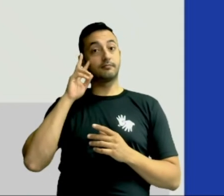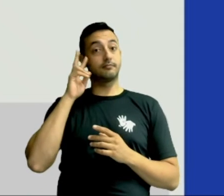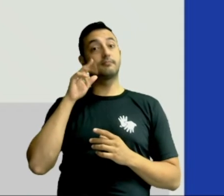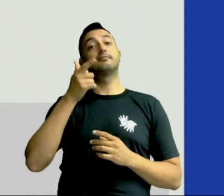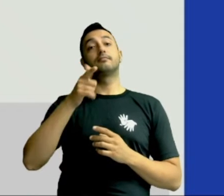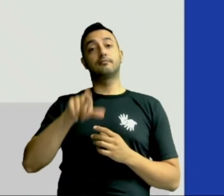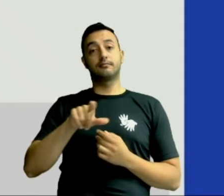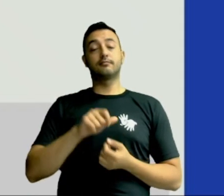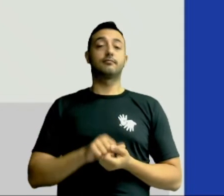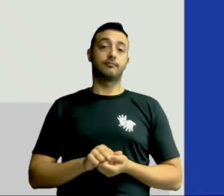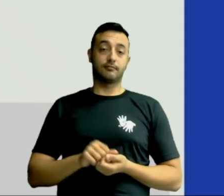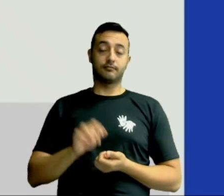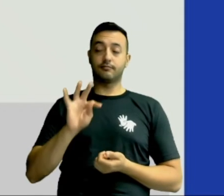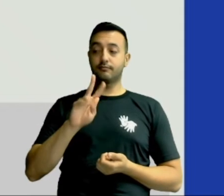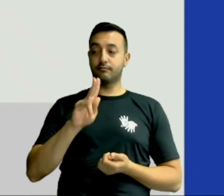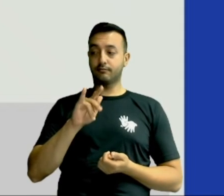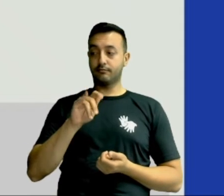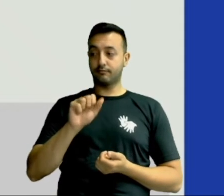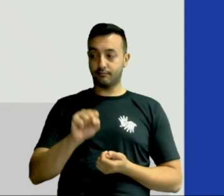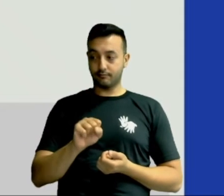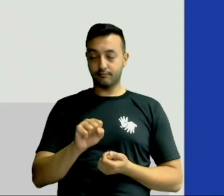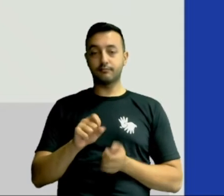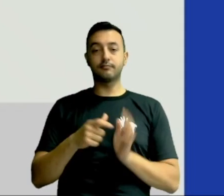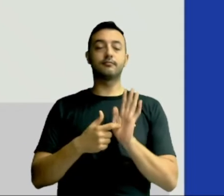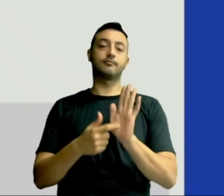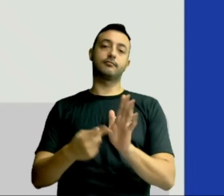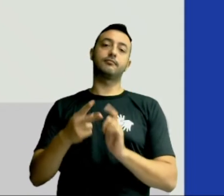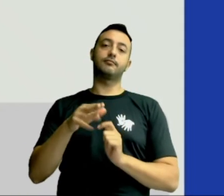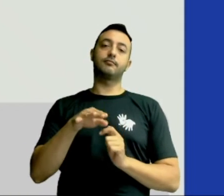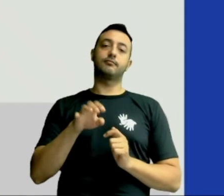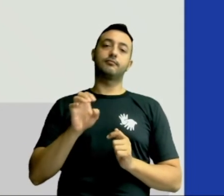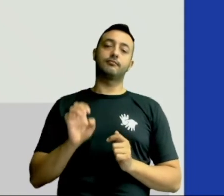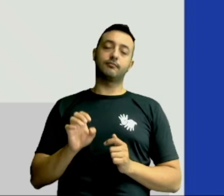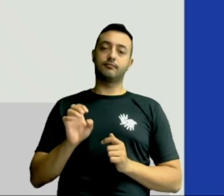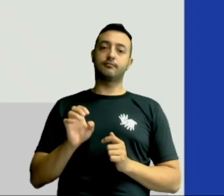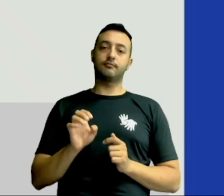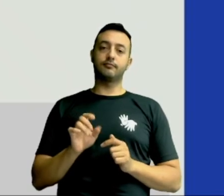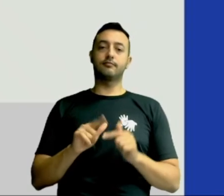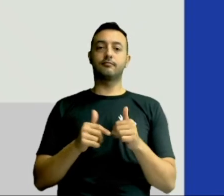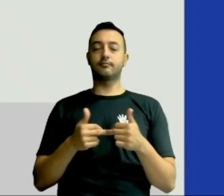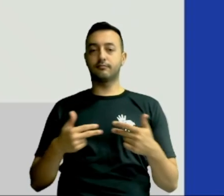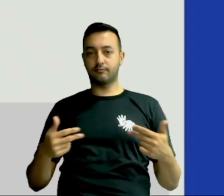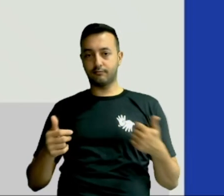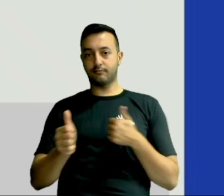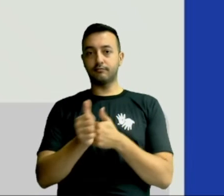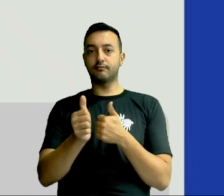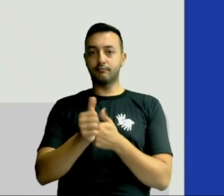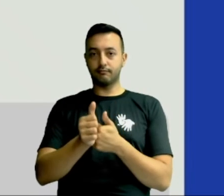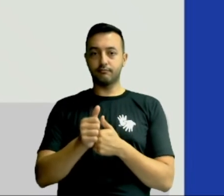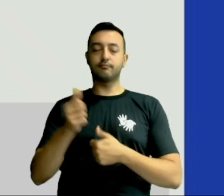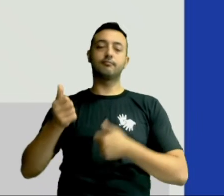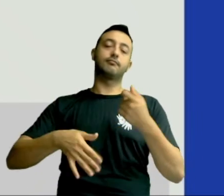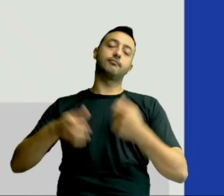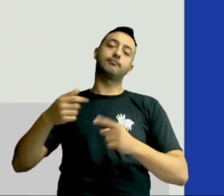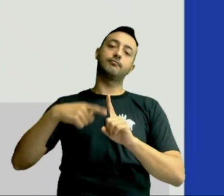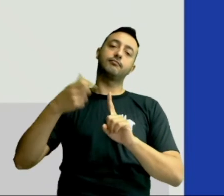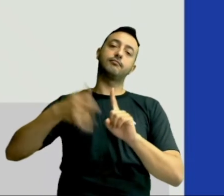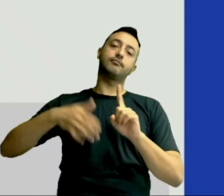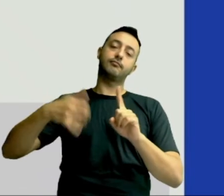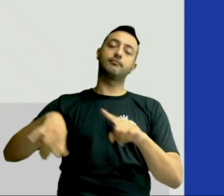gente lembra mais uma vez que o Deus é o demonstrar ter from para objetos que estão próximos do interruptor